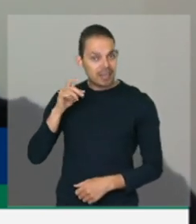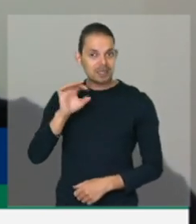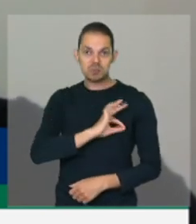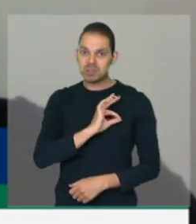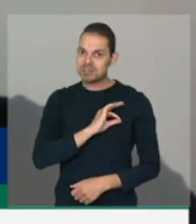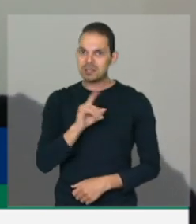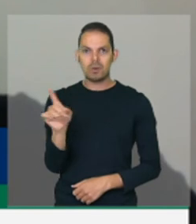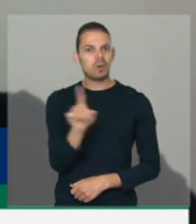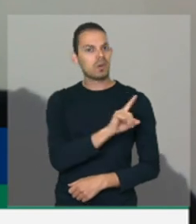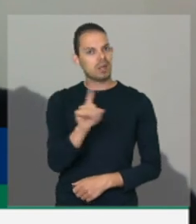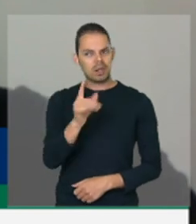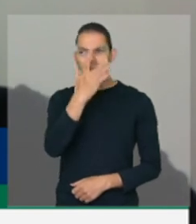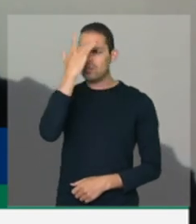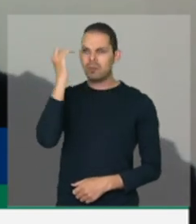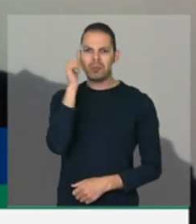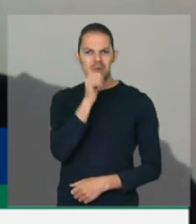falar,